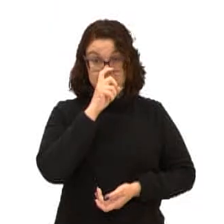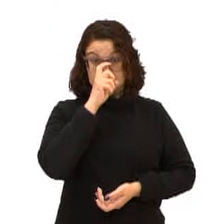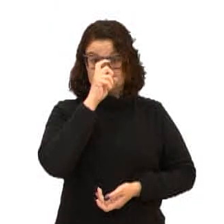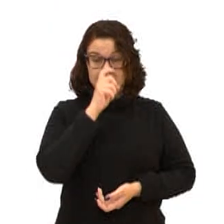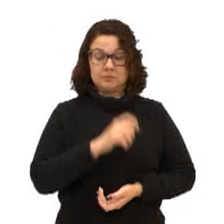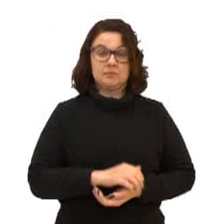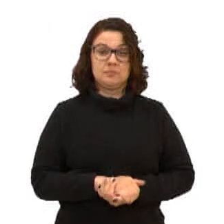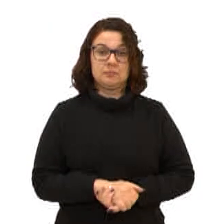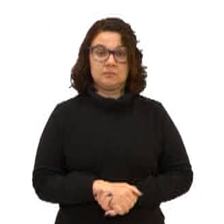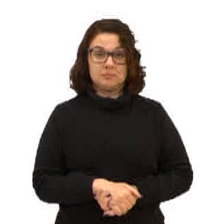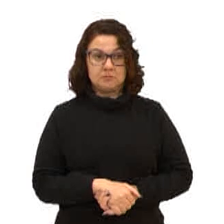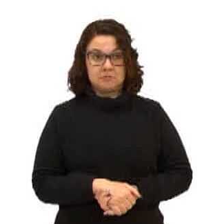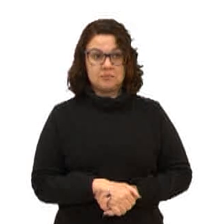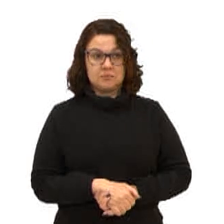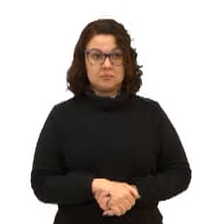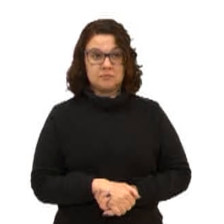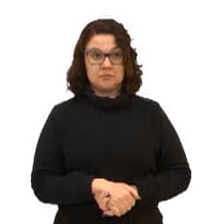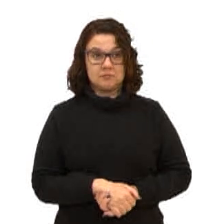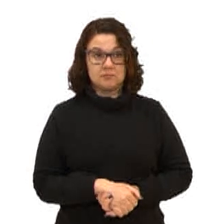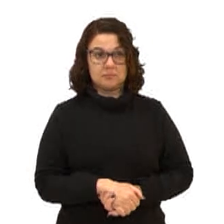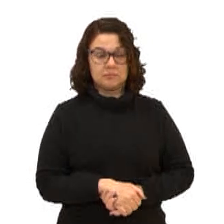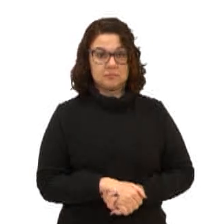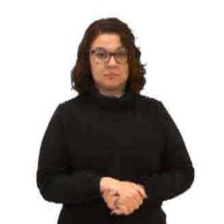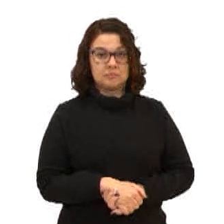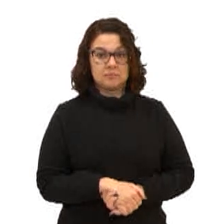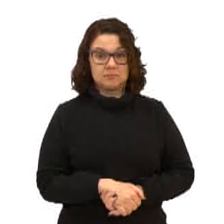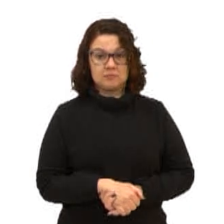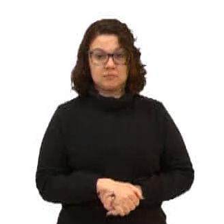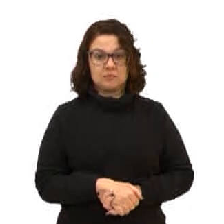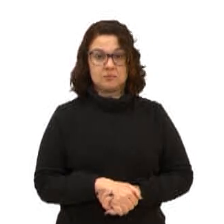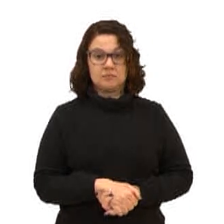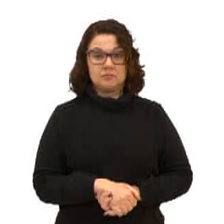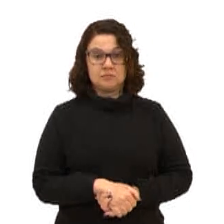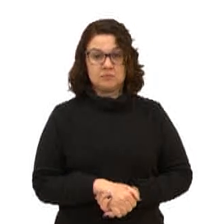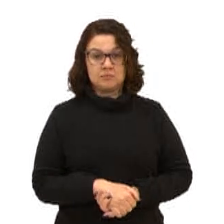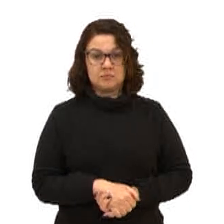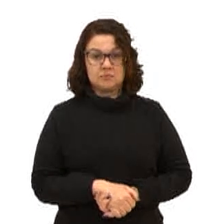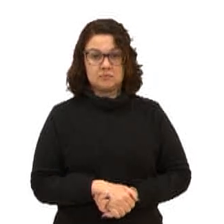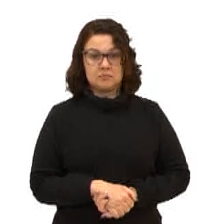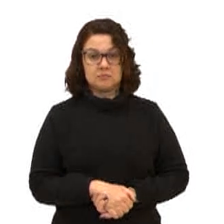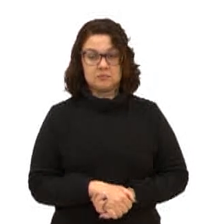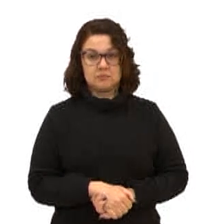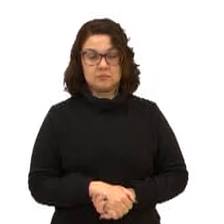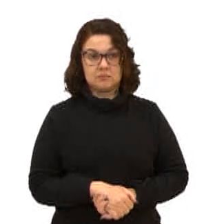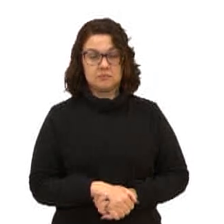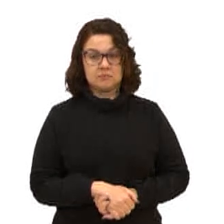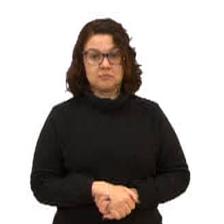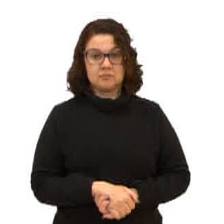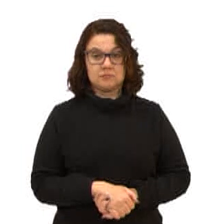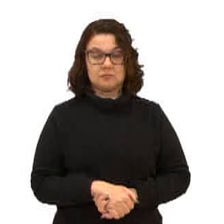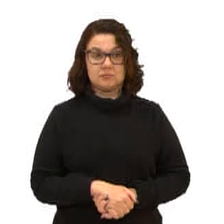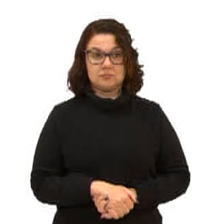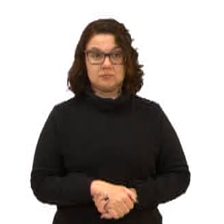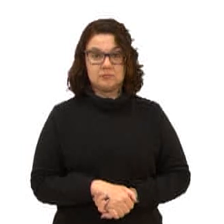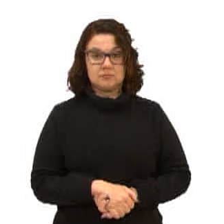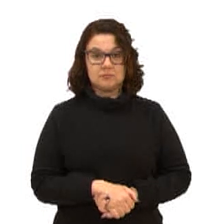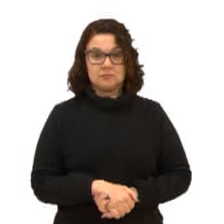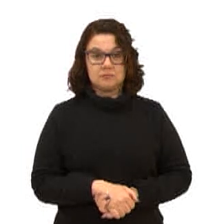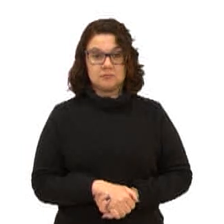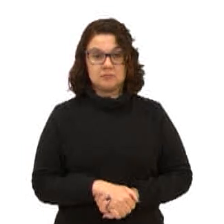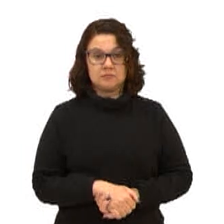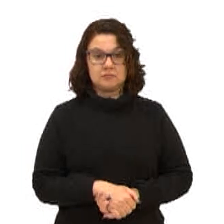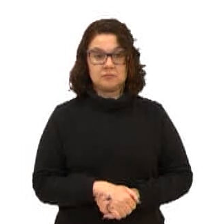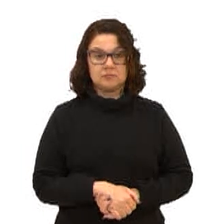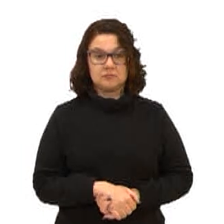o fragmento uma vez mais. Uma pessoa que cuente com as capacidades básicas de ler, escrever e interpretar e